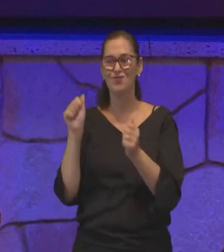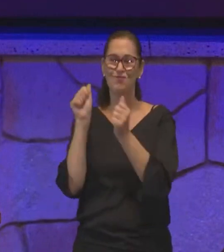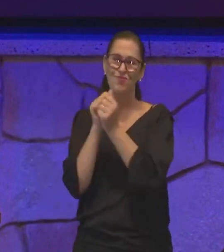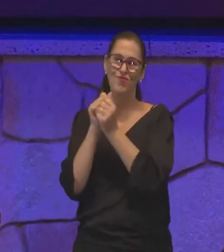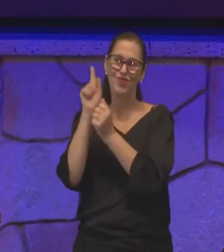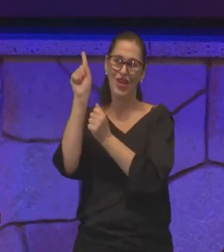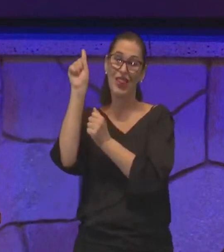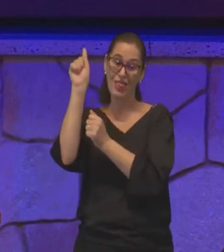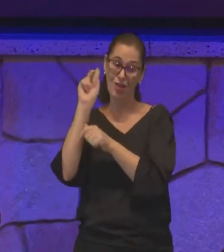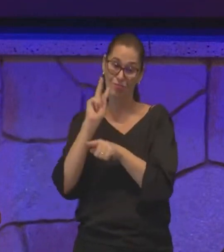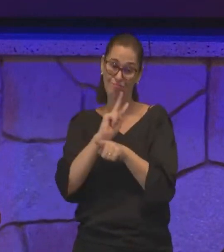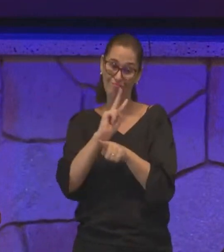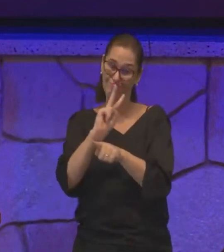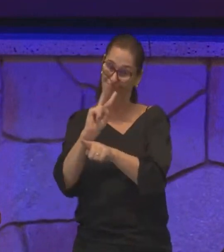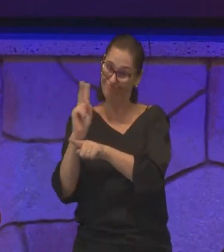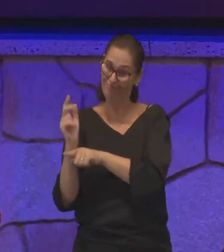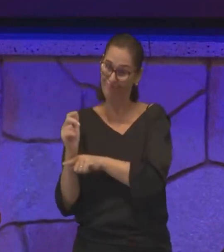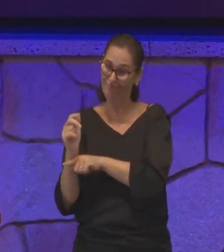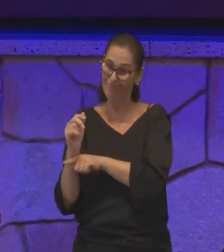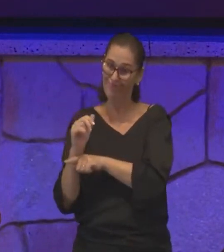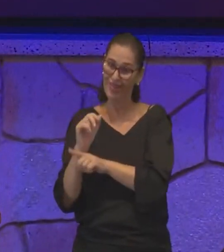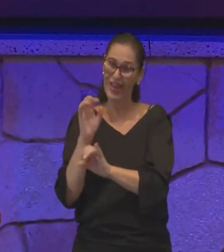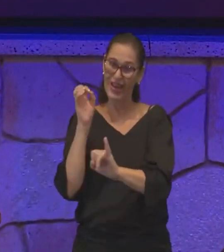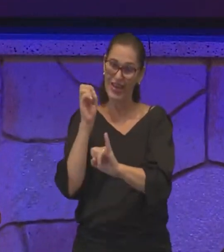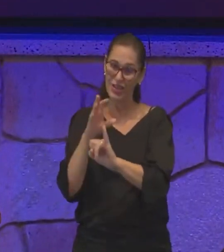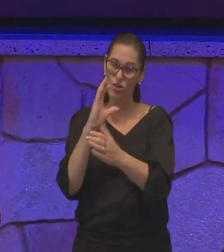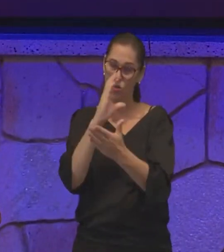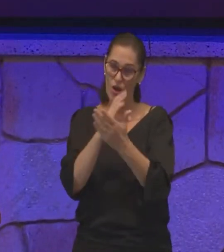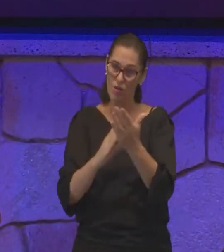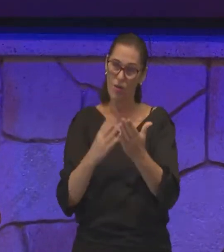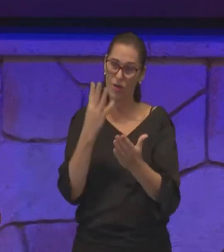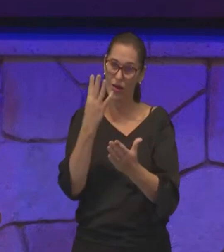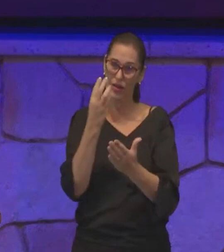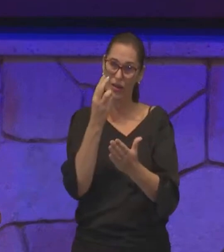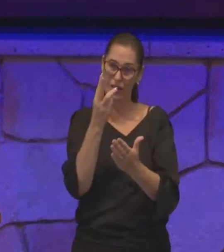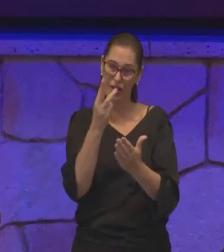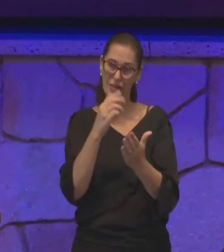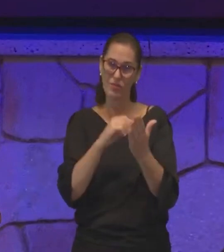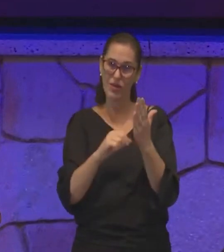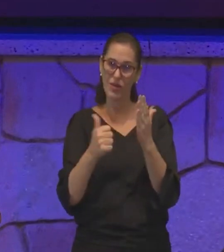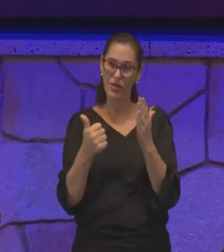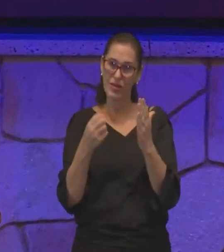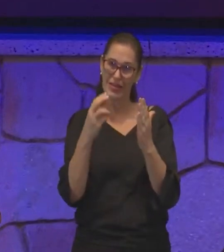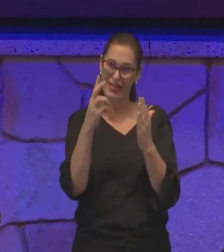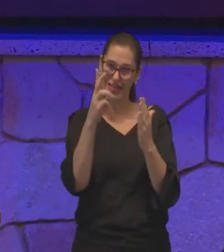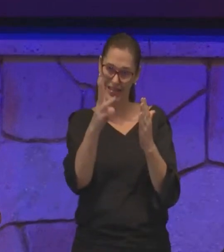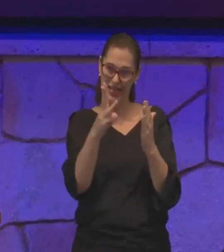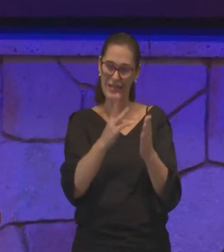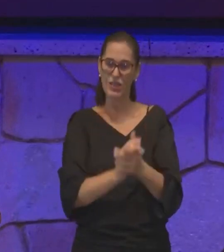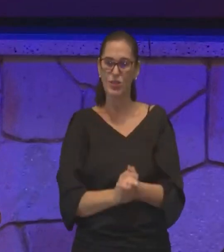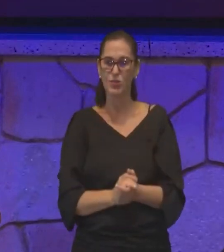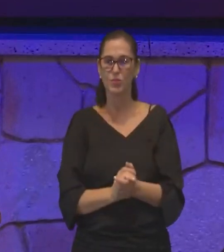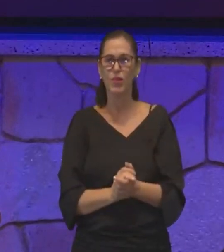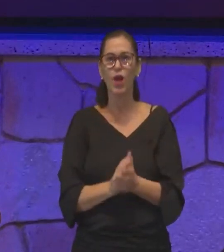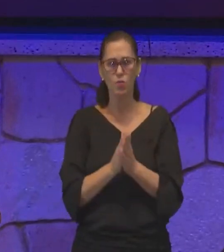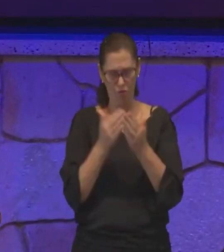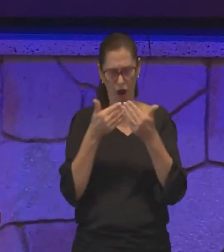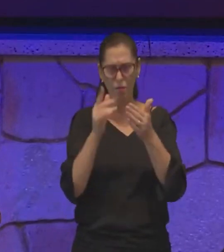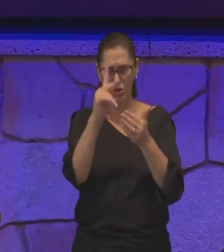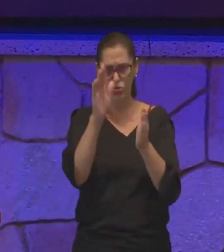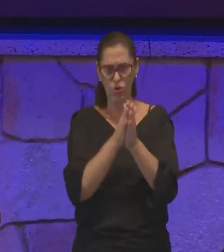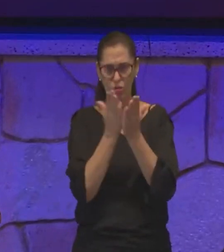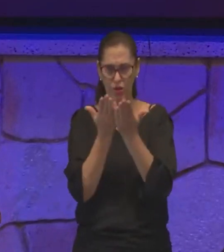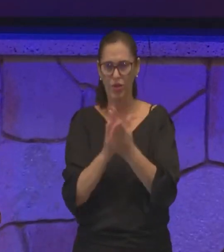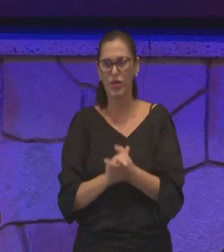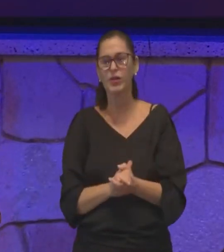Deus vai agir. Isaías capítulo 43, verso 13, se você quiser abrir a sua Bíblia. Isaías capítulo